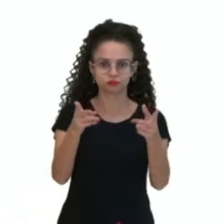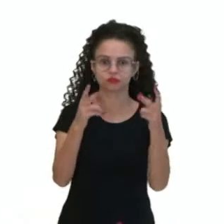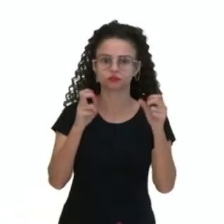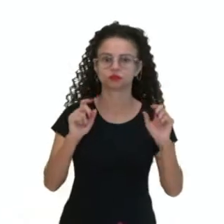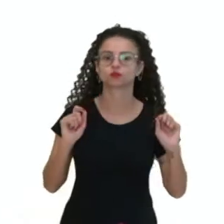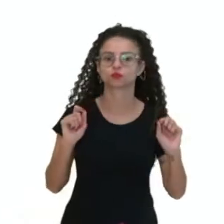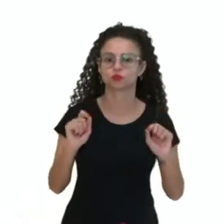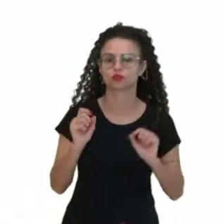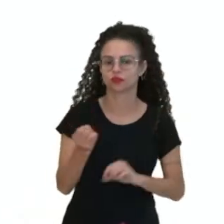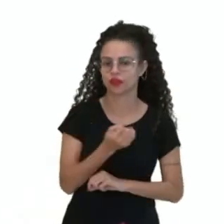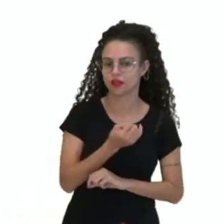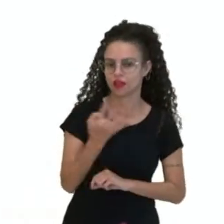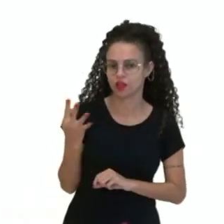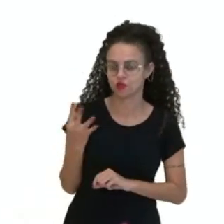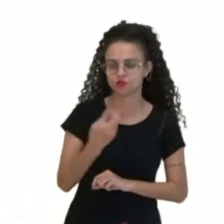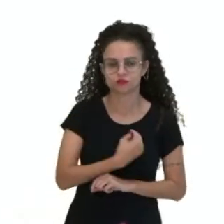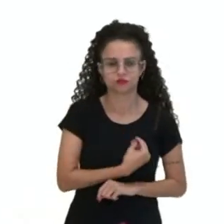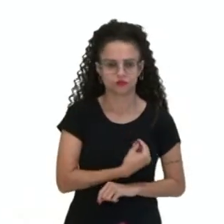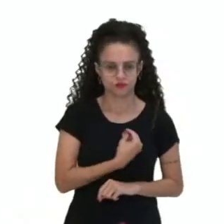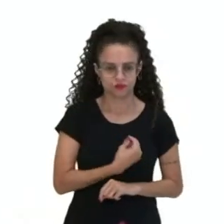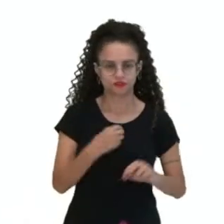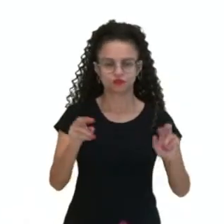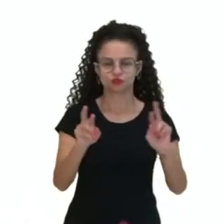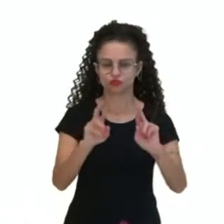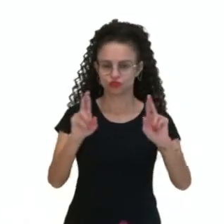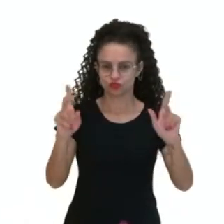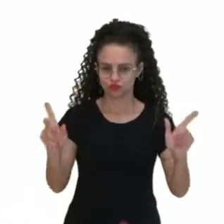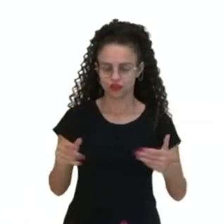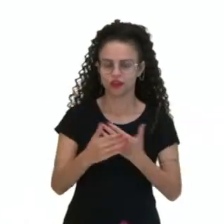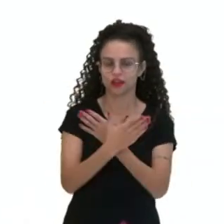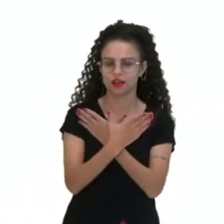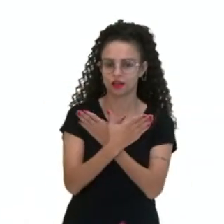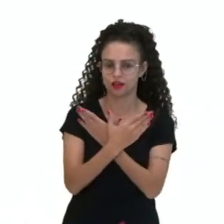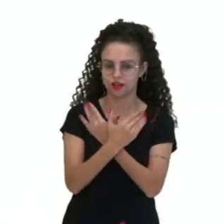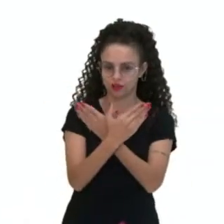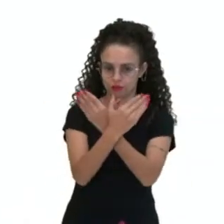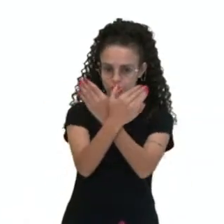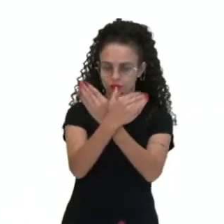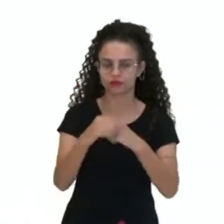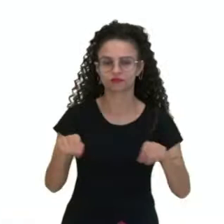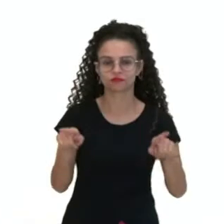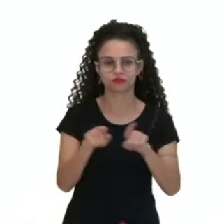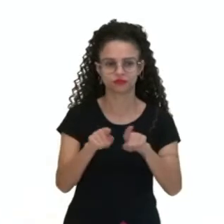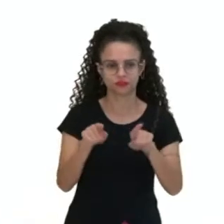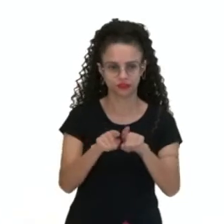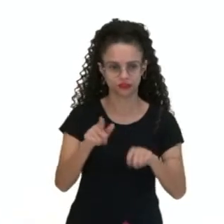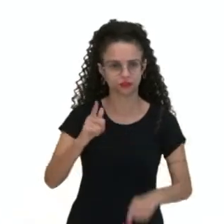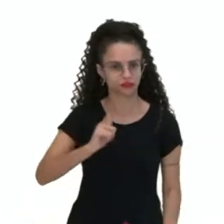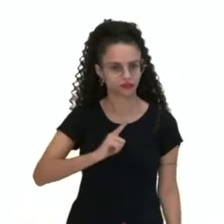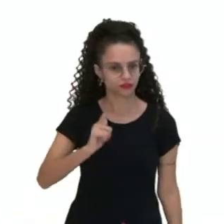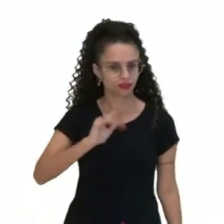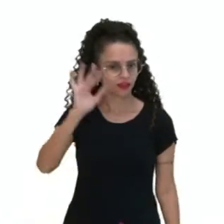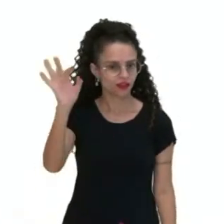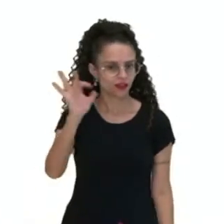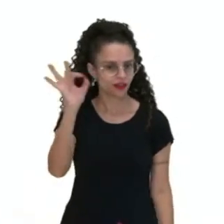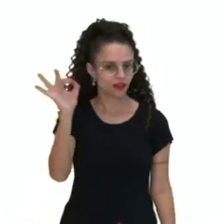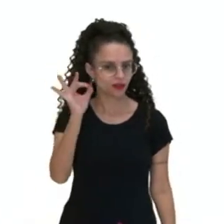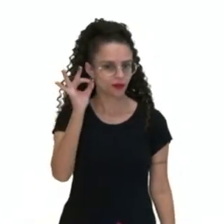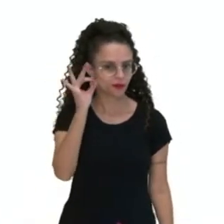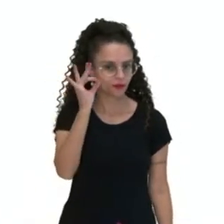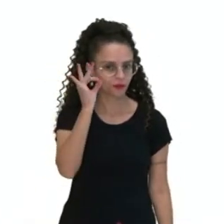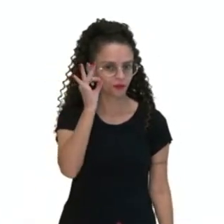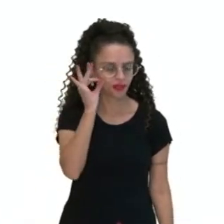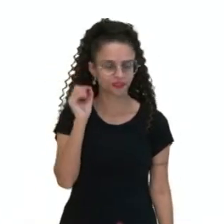observar alguns organismos, né? Alguns seres vivos diferentes. A borboleta, tem também aqui uma abelhinha sobre